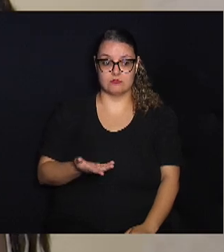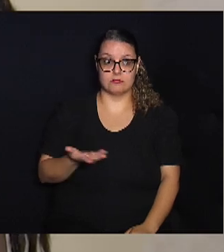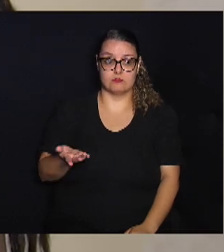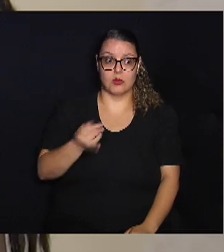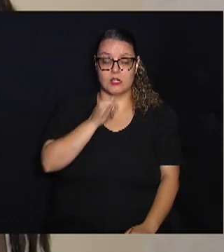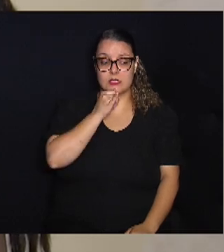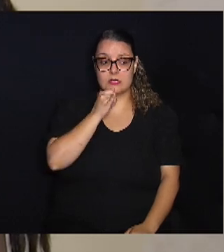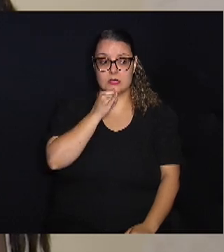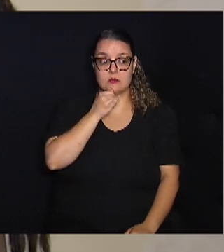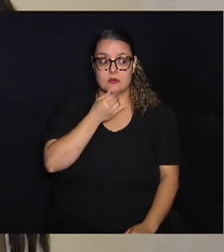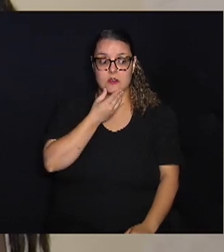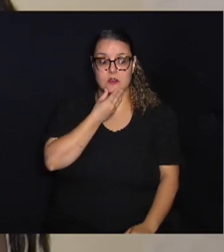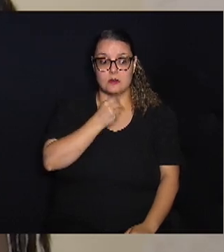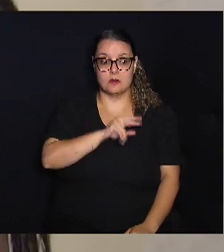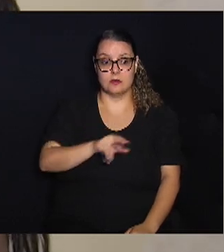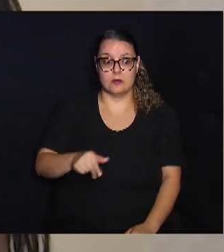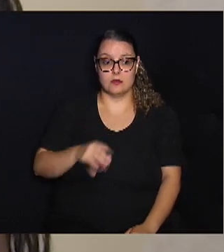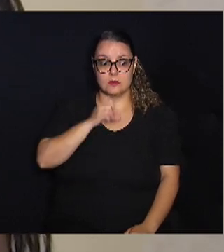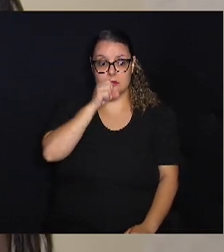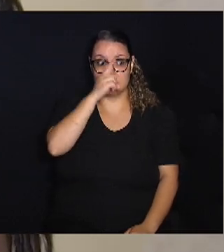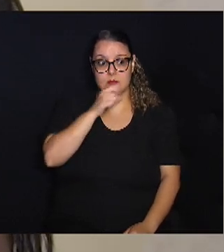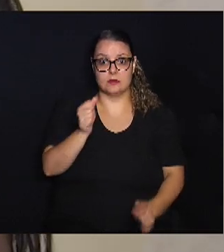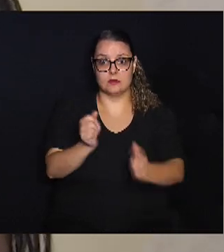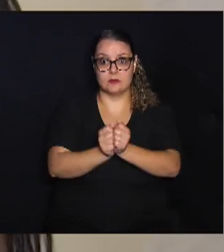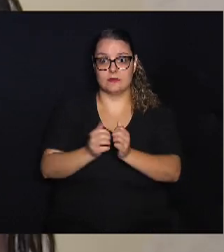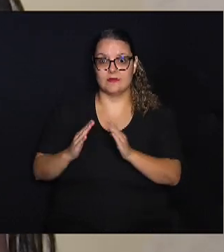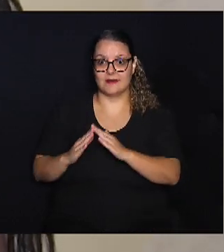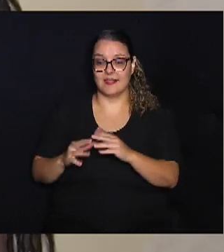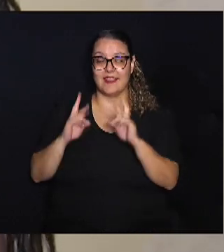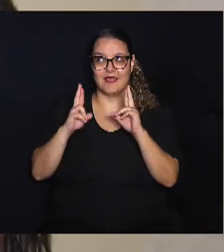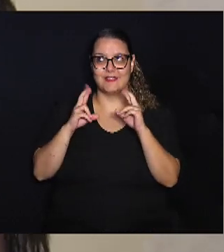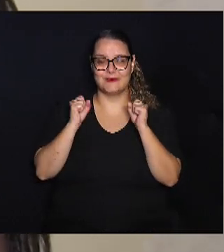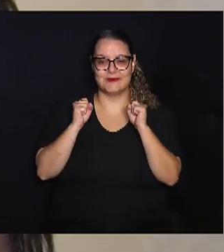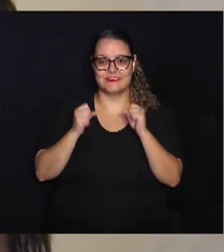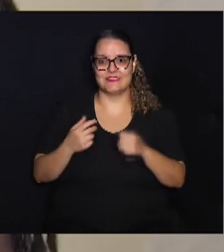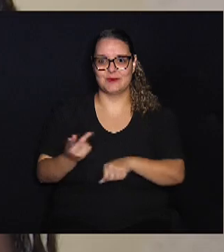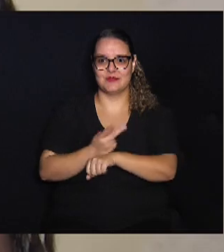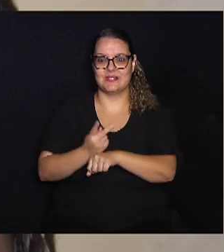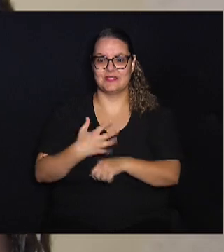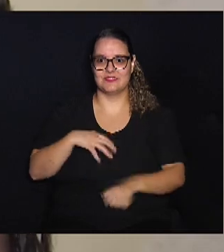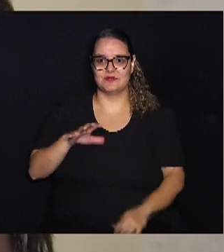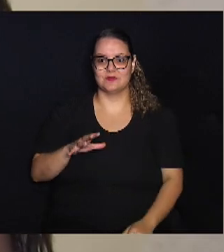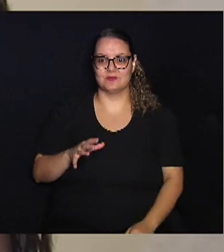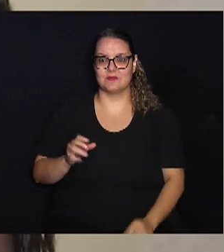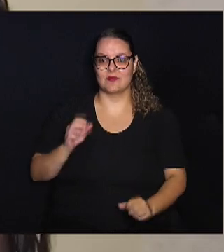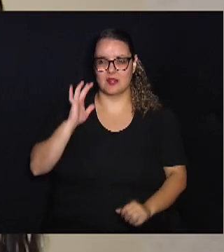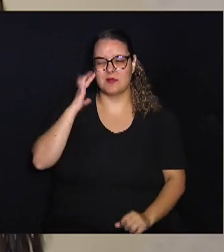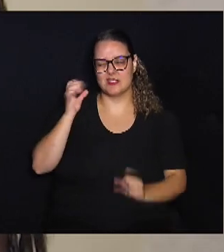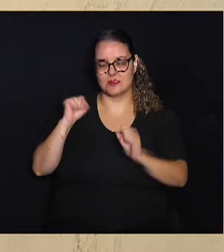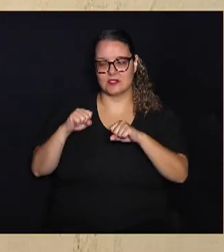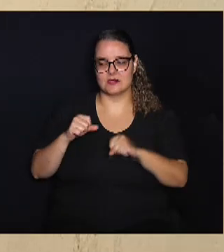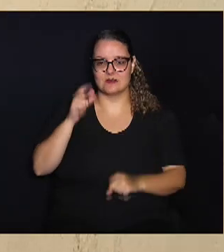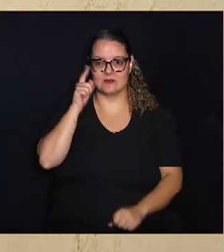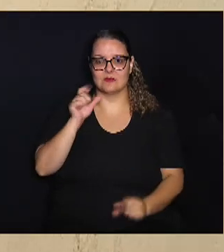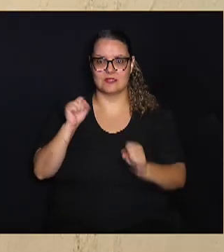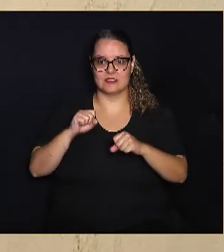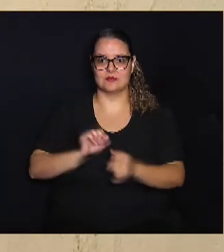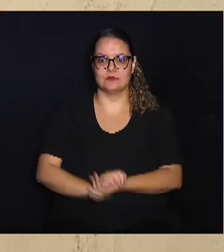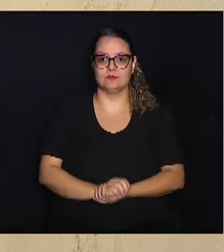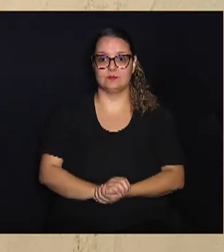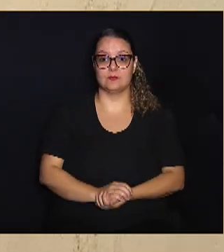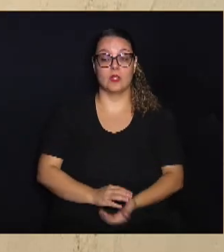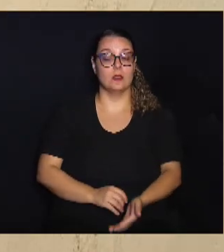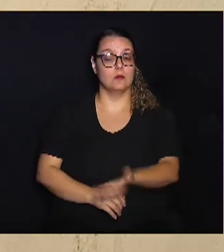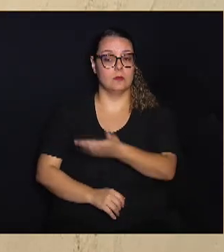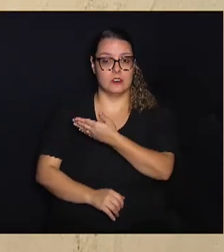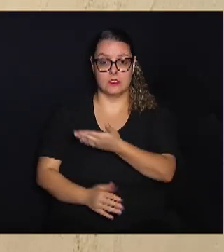menos, por exemplo, trazer os seus irmãos para passar um fim de semana com você? Não vejo a hora, eu estou correndo atrás disso. Mas acho que sim, acho que eu vou conseguir sim. Para essa